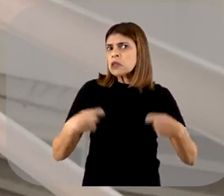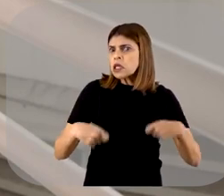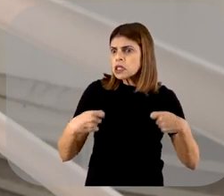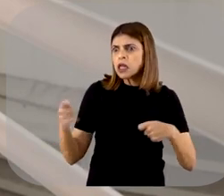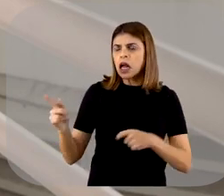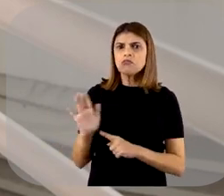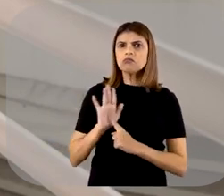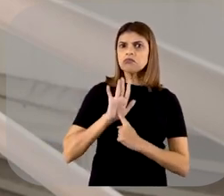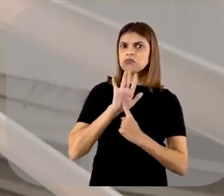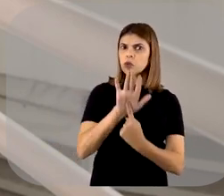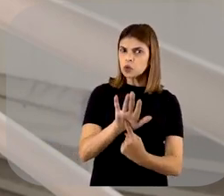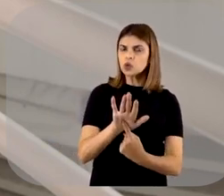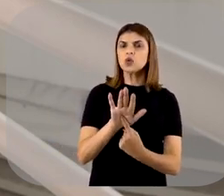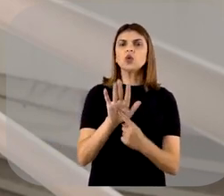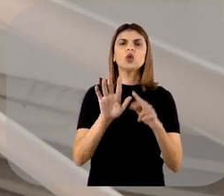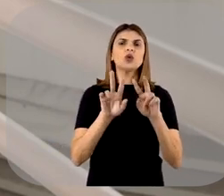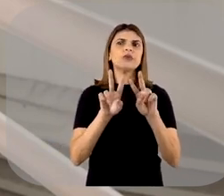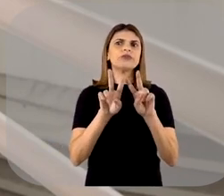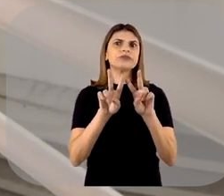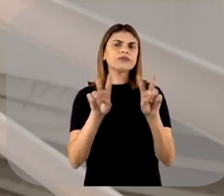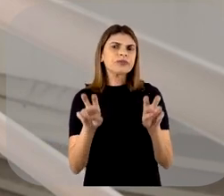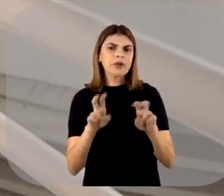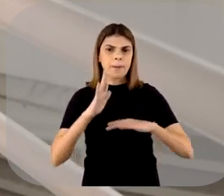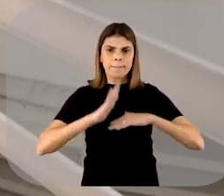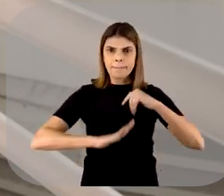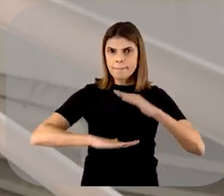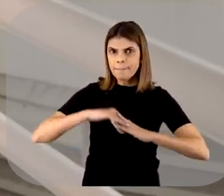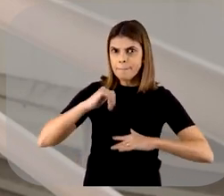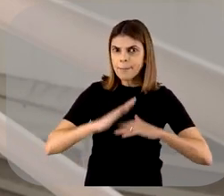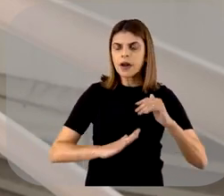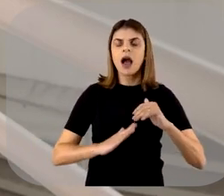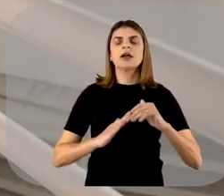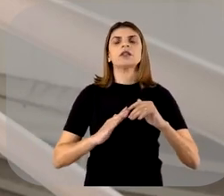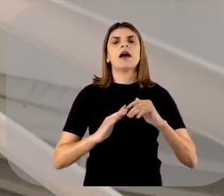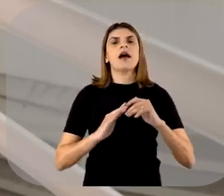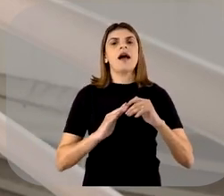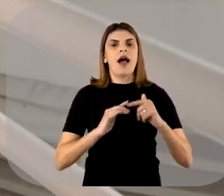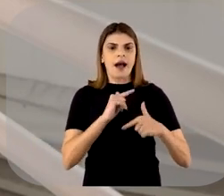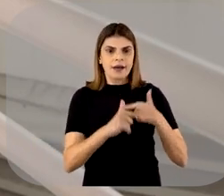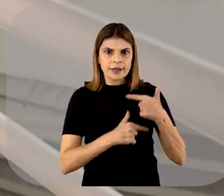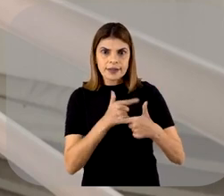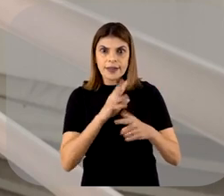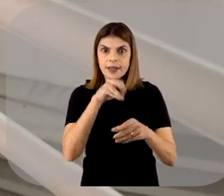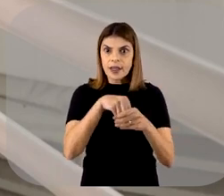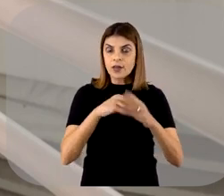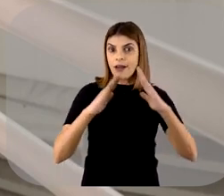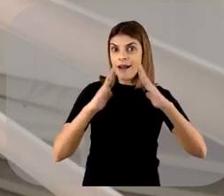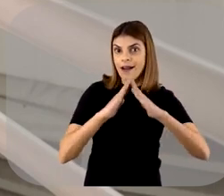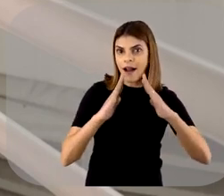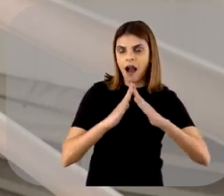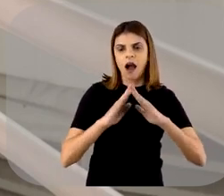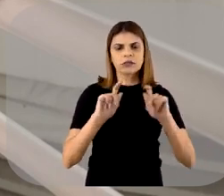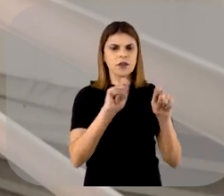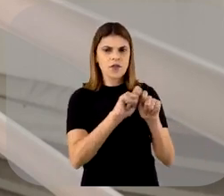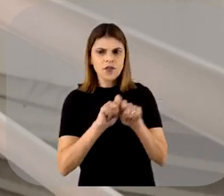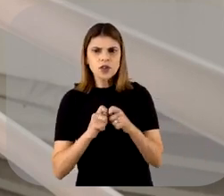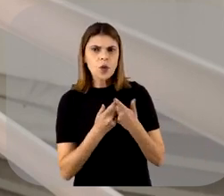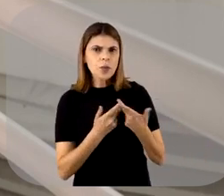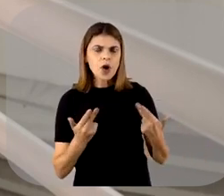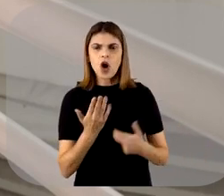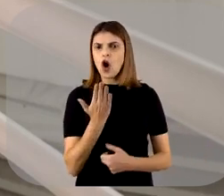as necessidades que estão apresentando com relação à prática das atividades básicas de vida diária, né, que vem a